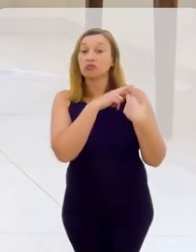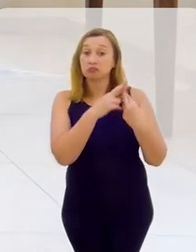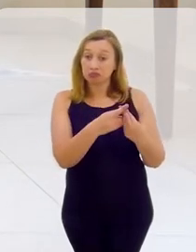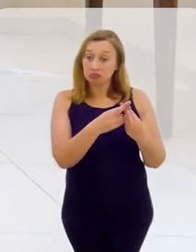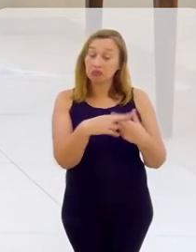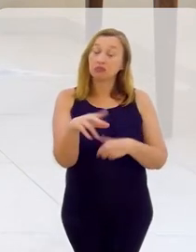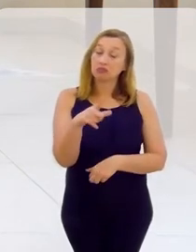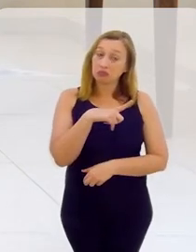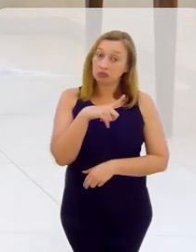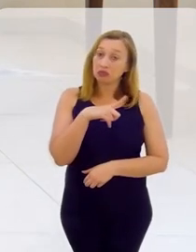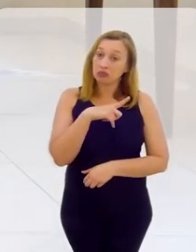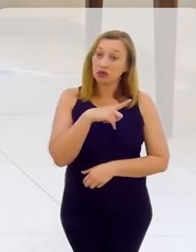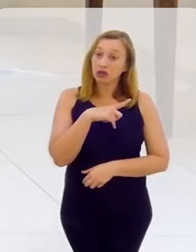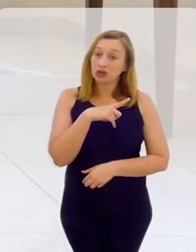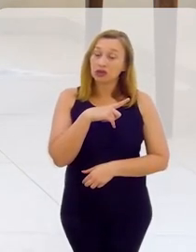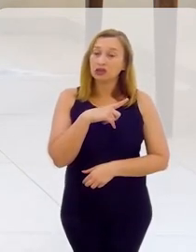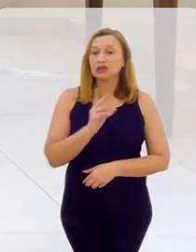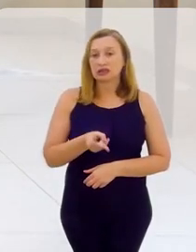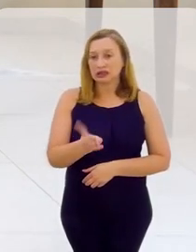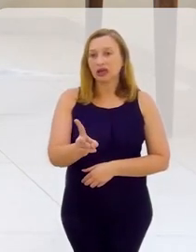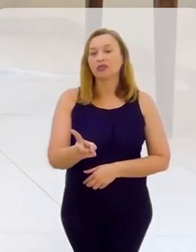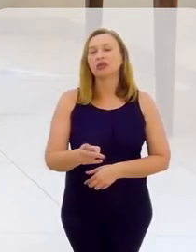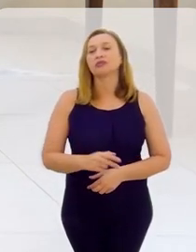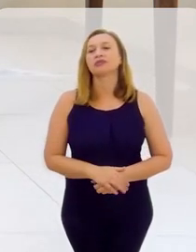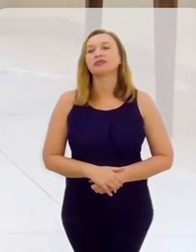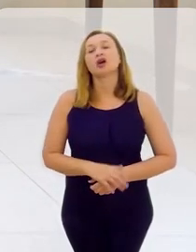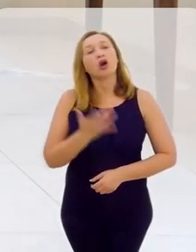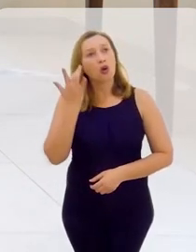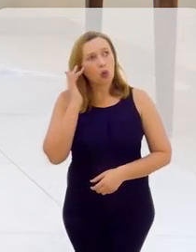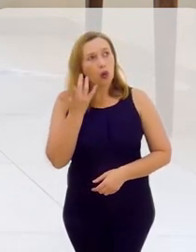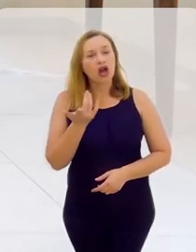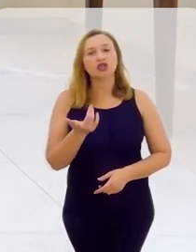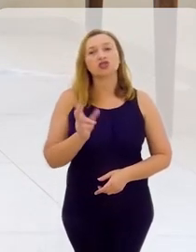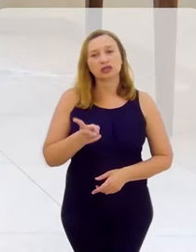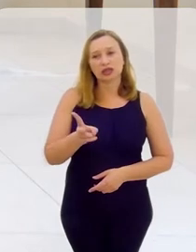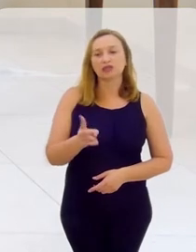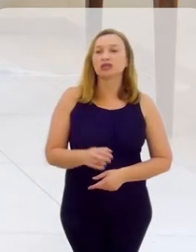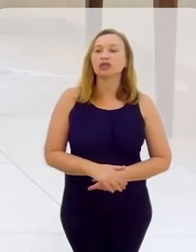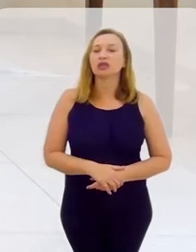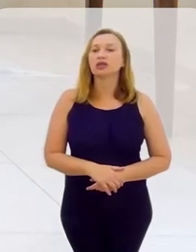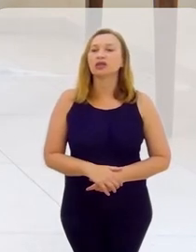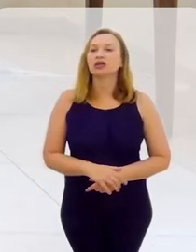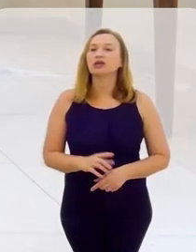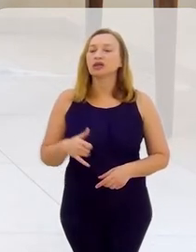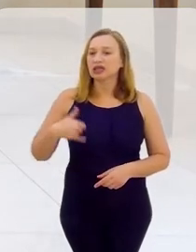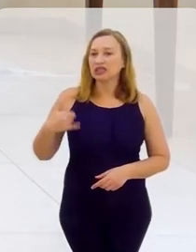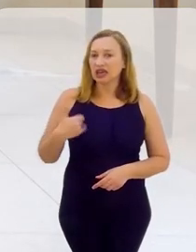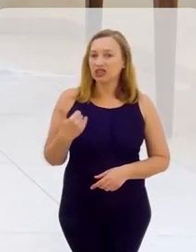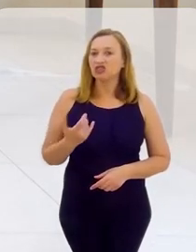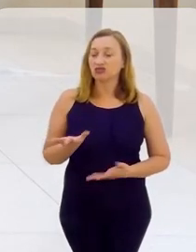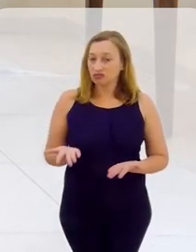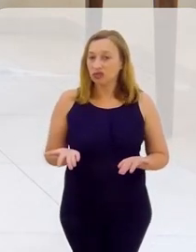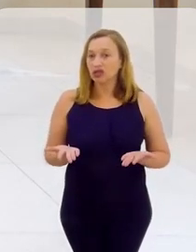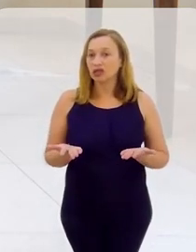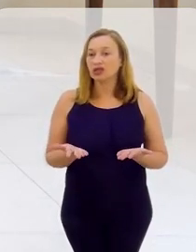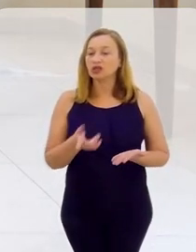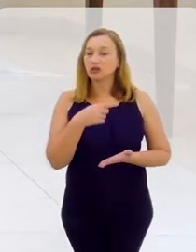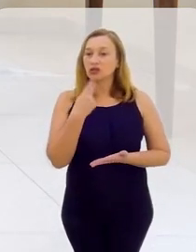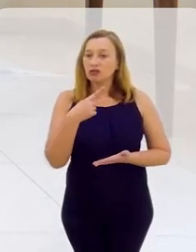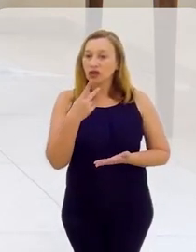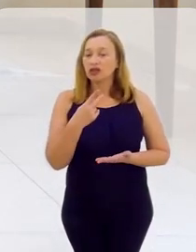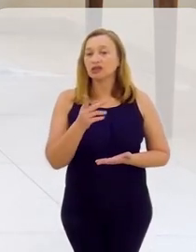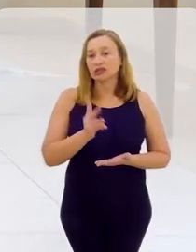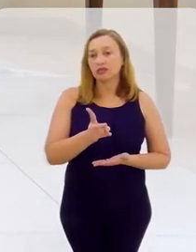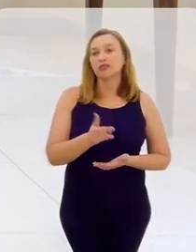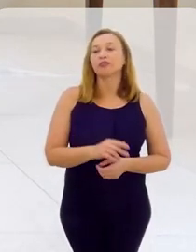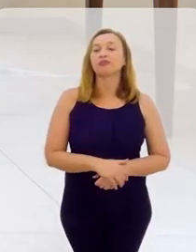até pela responsabilidade que elas têm desde Sim. sempre. Eu acho que é desde sempre. As idades, né,